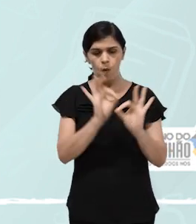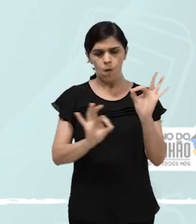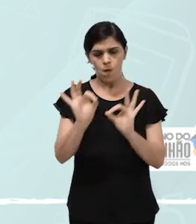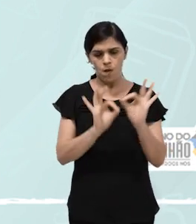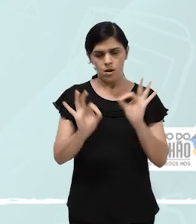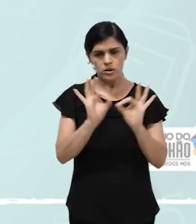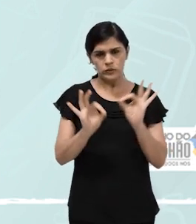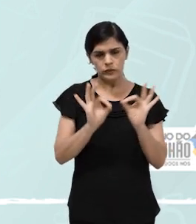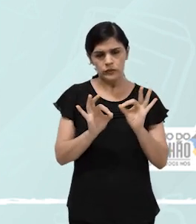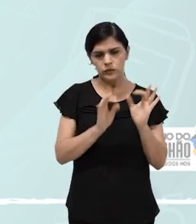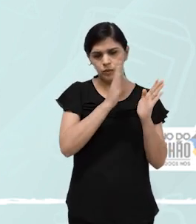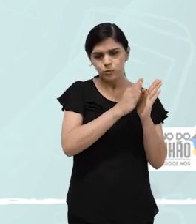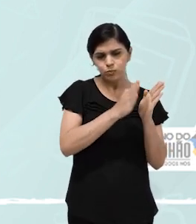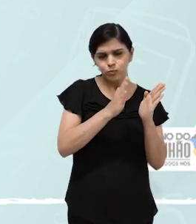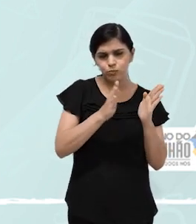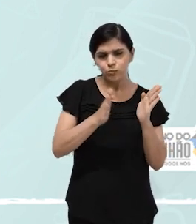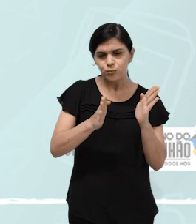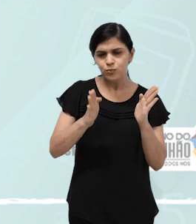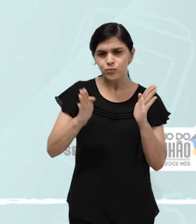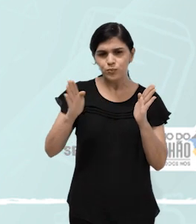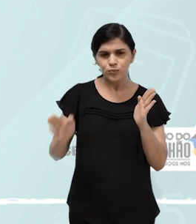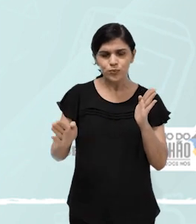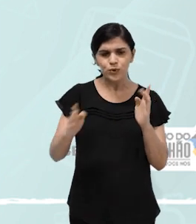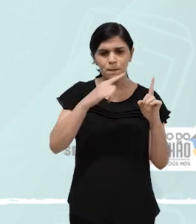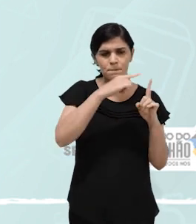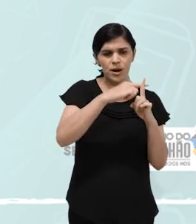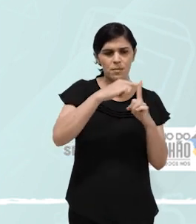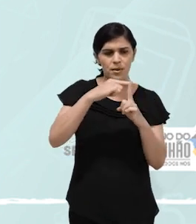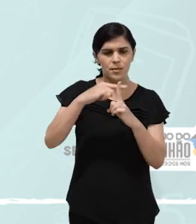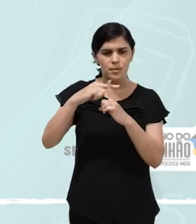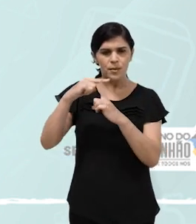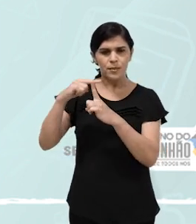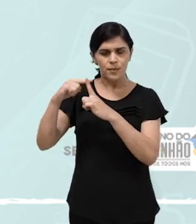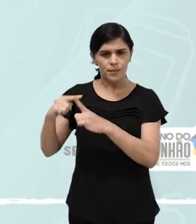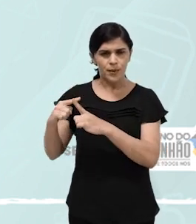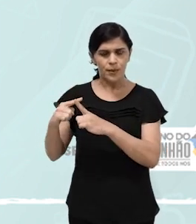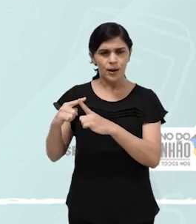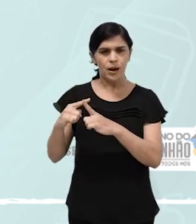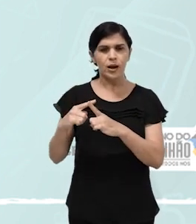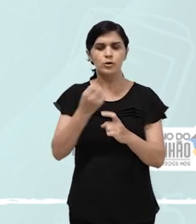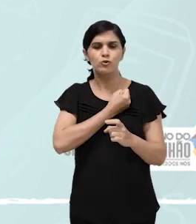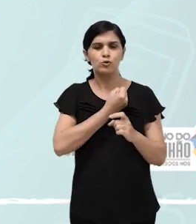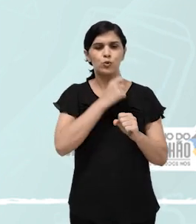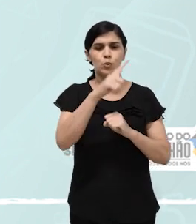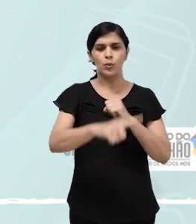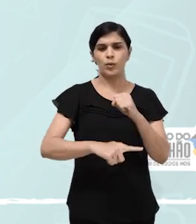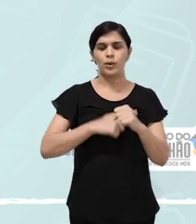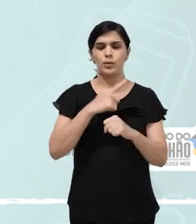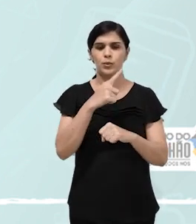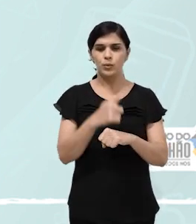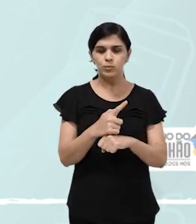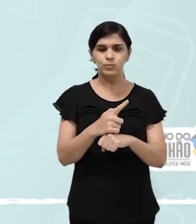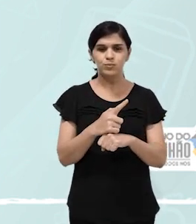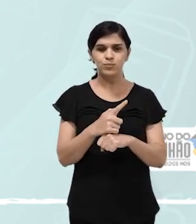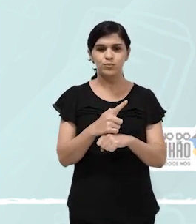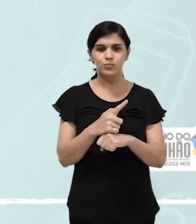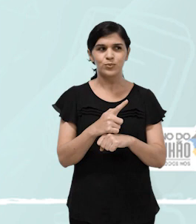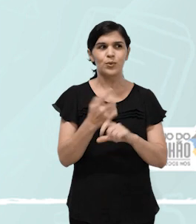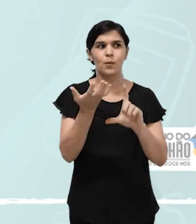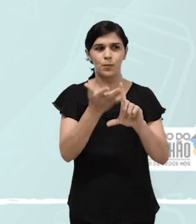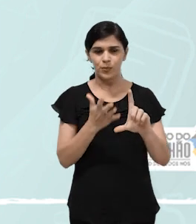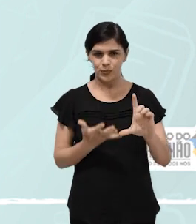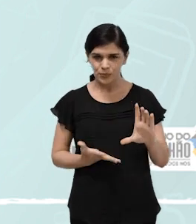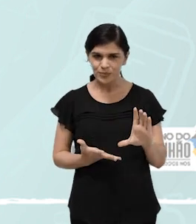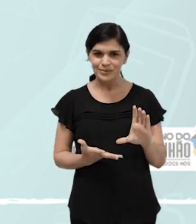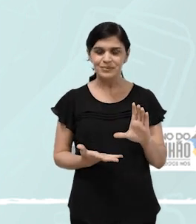um seguido do outro, e em ordem crescente de número atômico. As propriedades dos elementos químicos